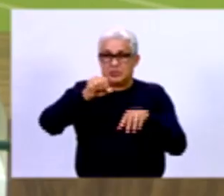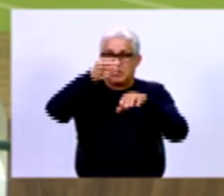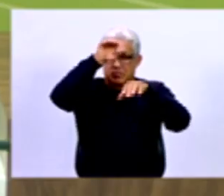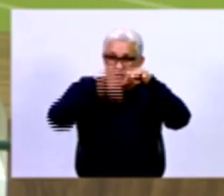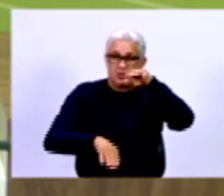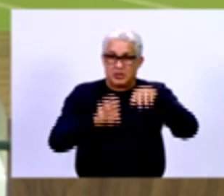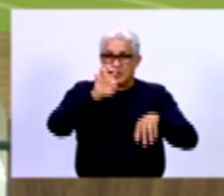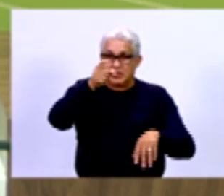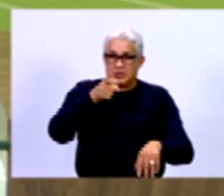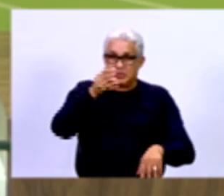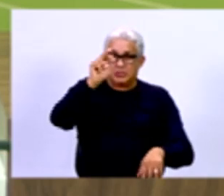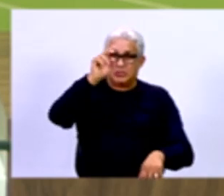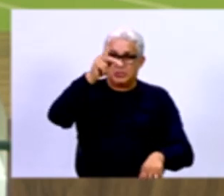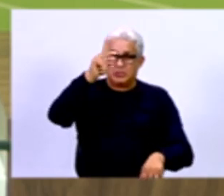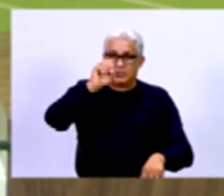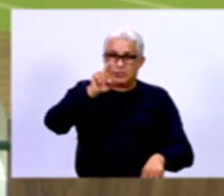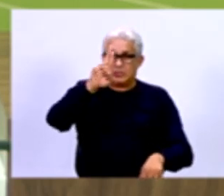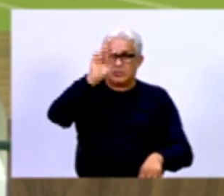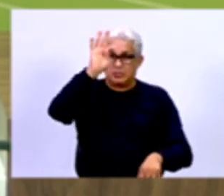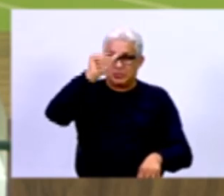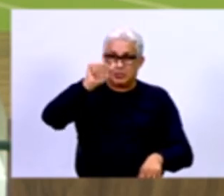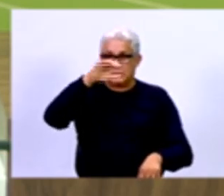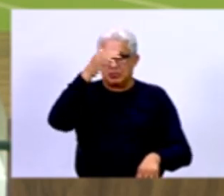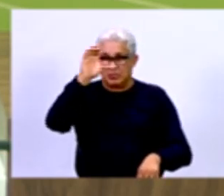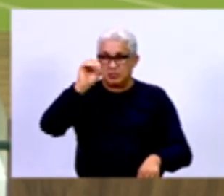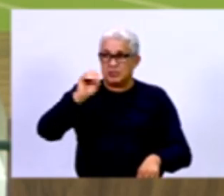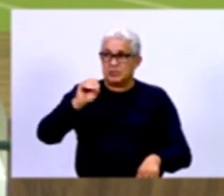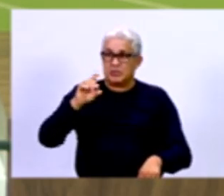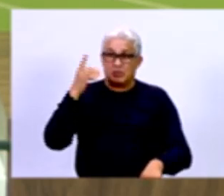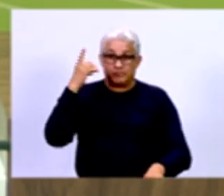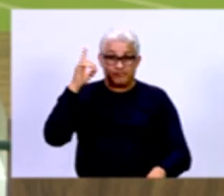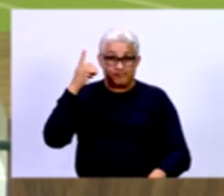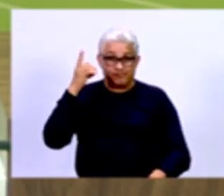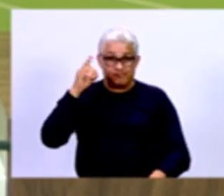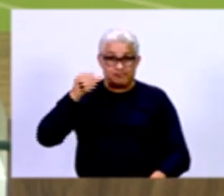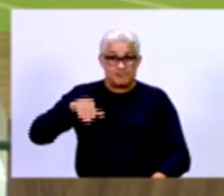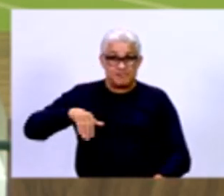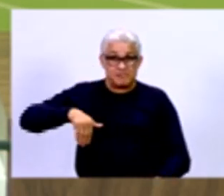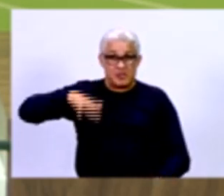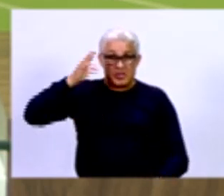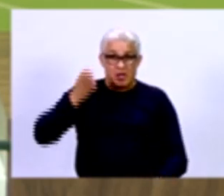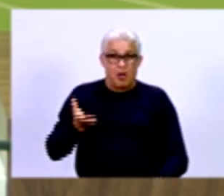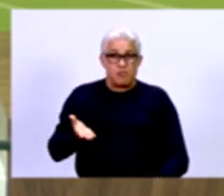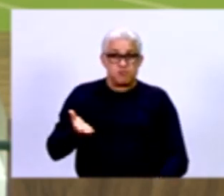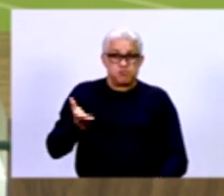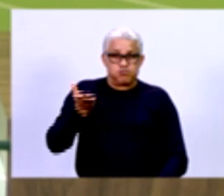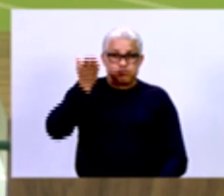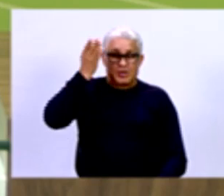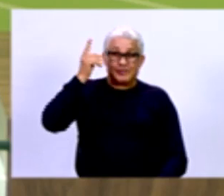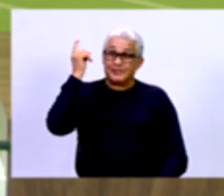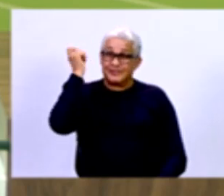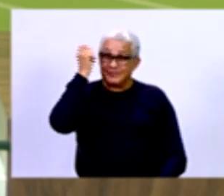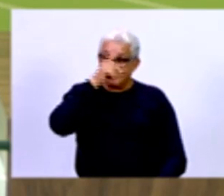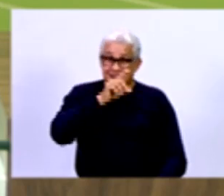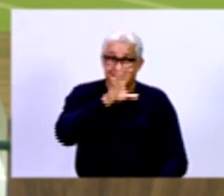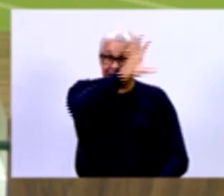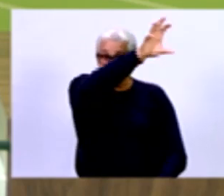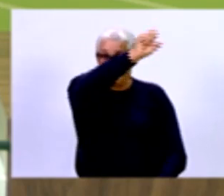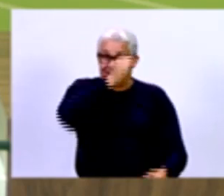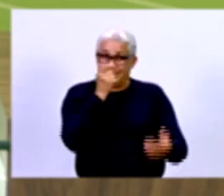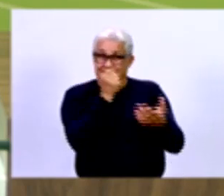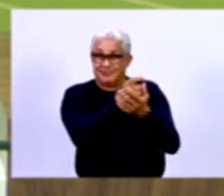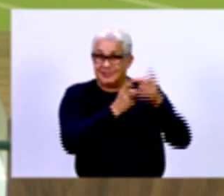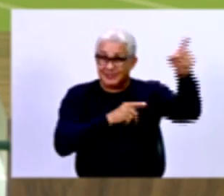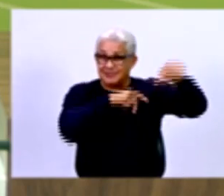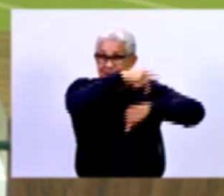vai se valorizando, cada vez mais é difícil importar e nosso produto, pelo contrário, vai ficando mais competitivo no mercado